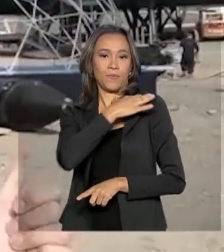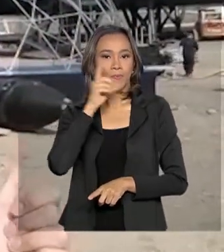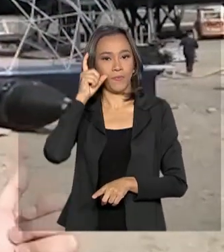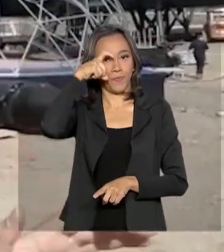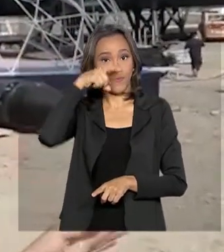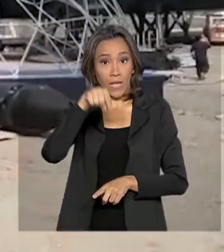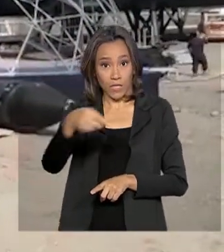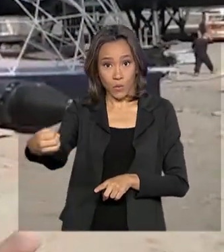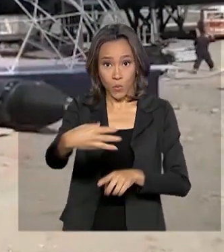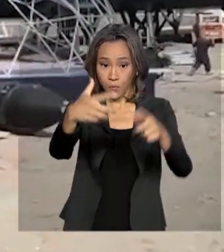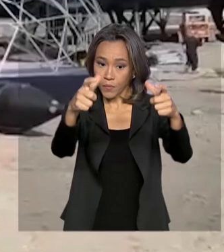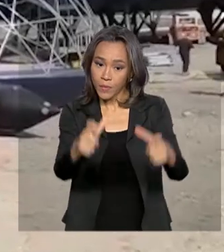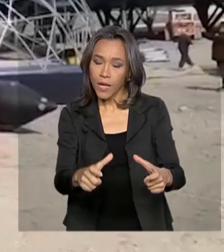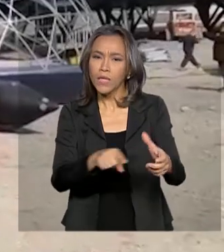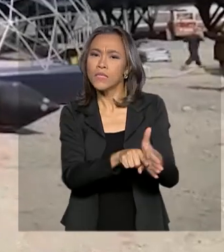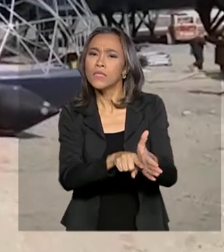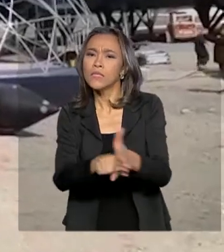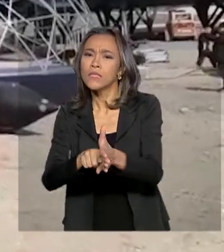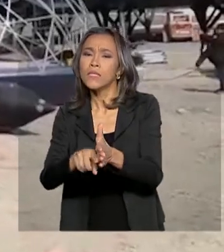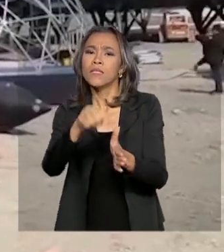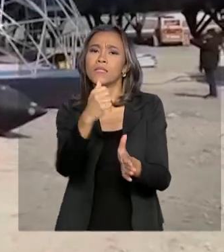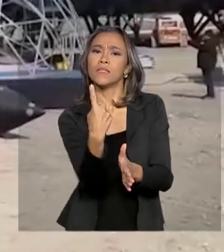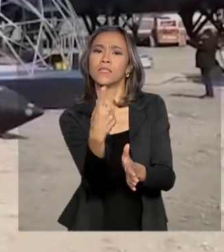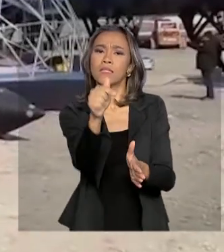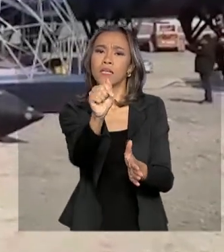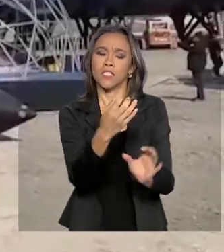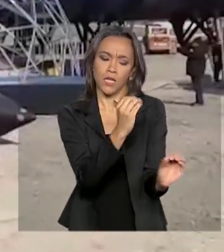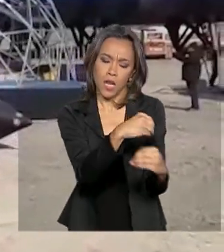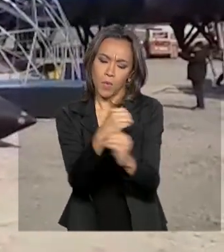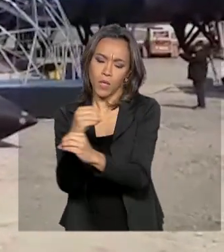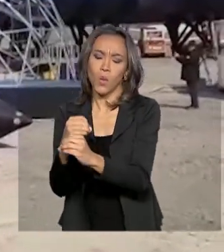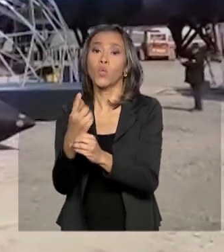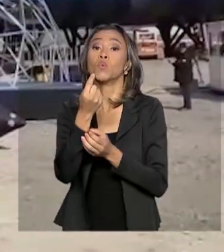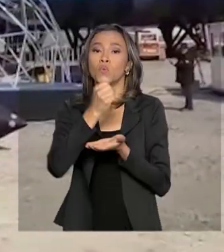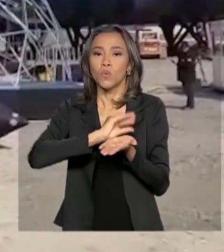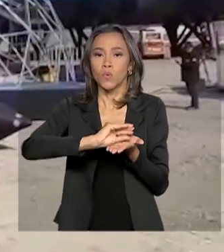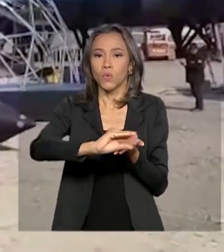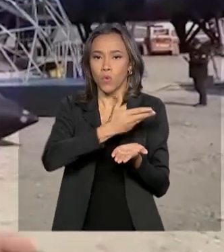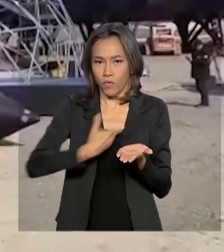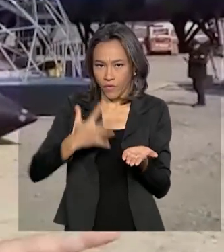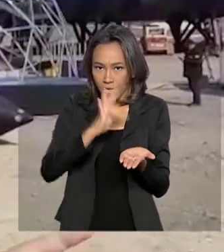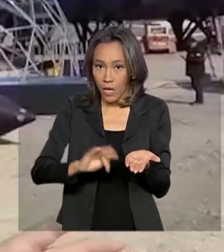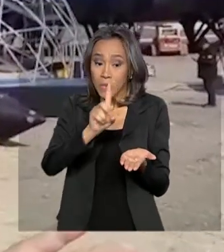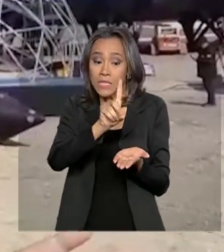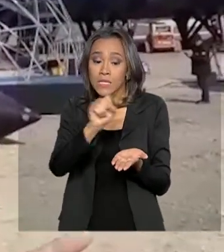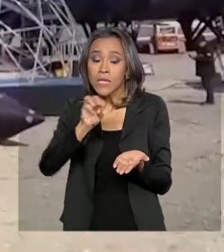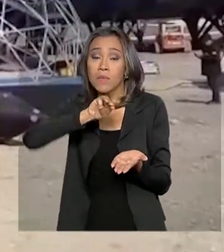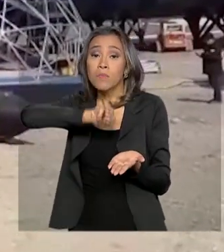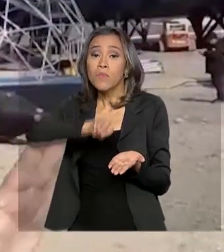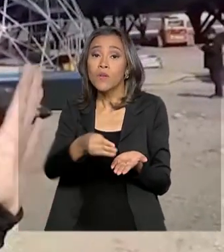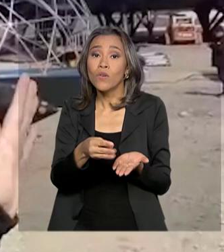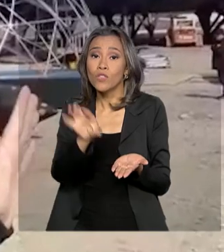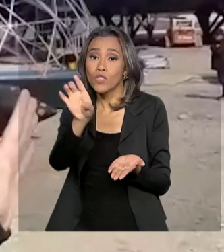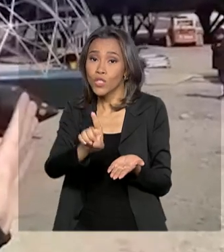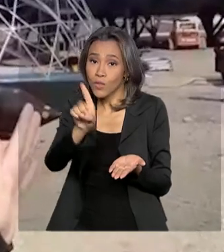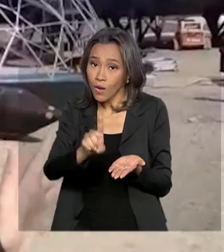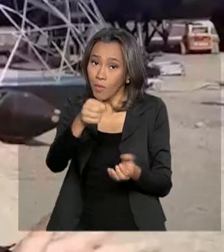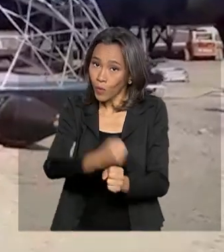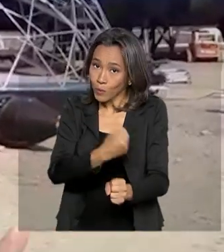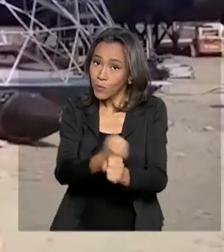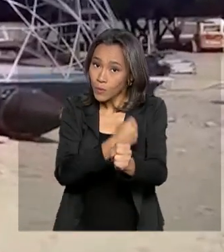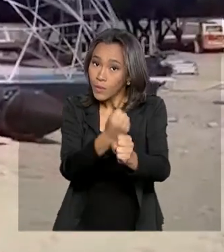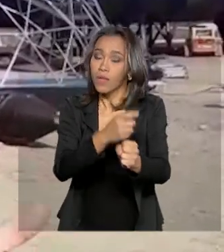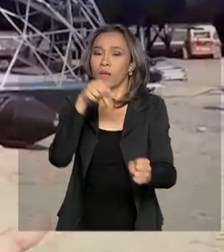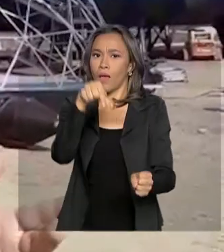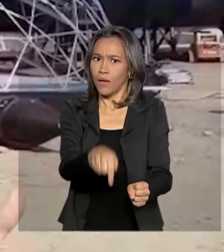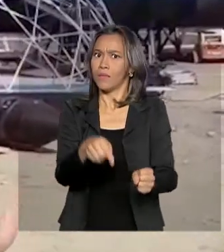nova estação tem 17 laboratórios. O governo federal investiu cerca de 100 milhões de dólares nessa construção. E a estação é considerada